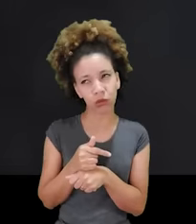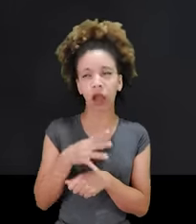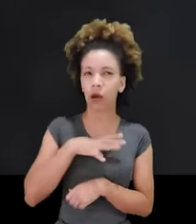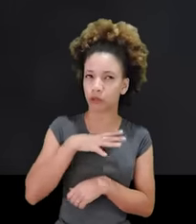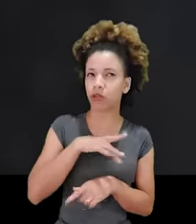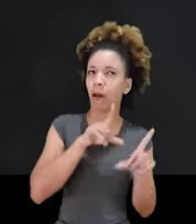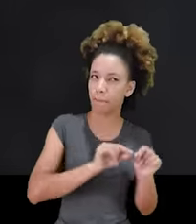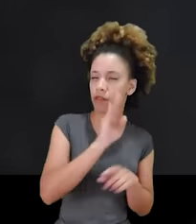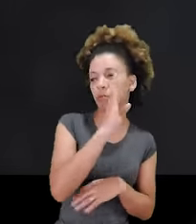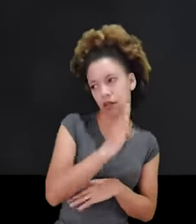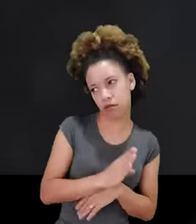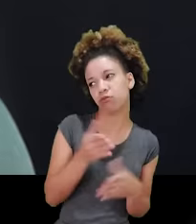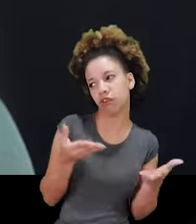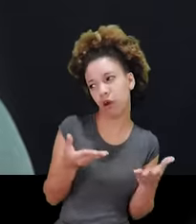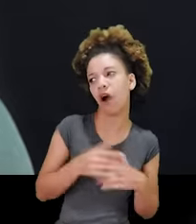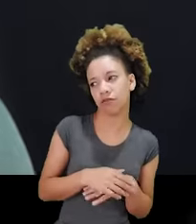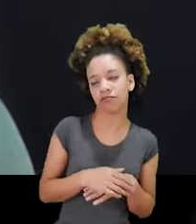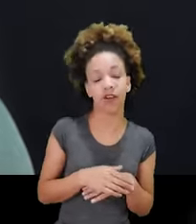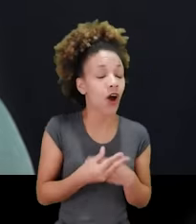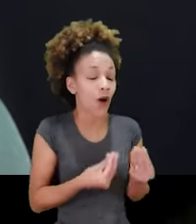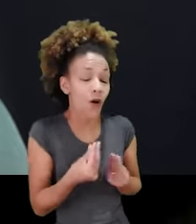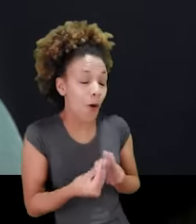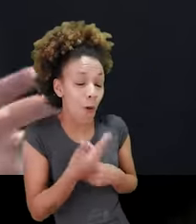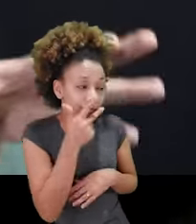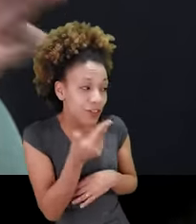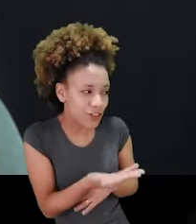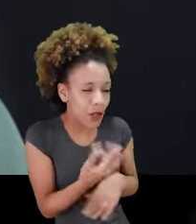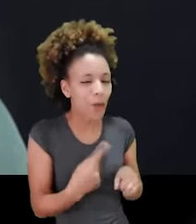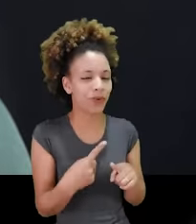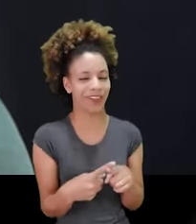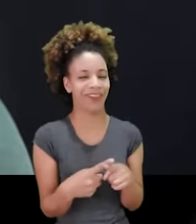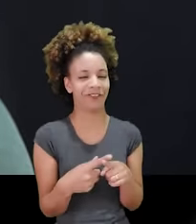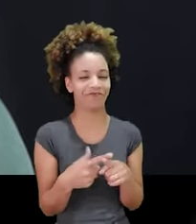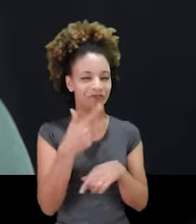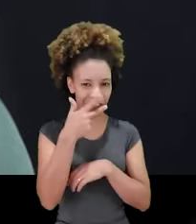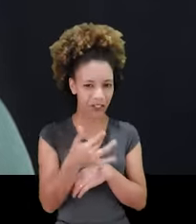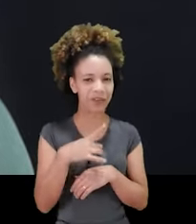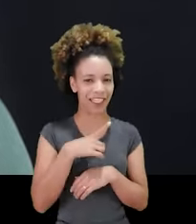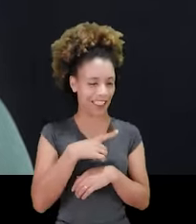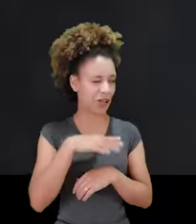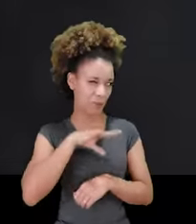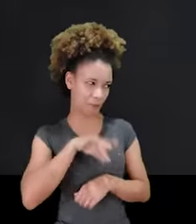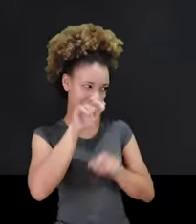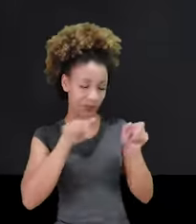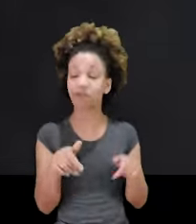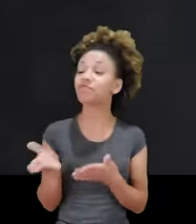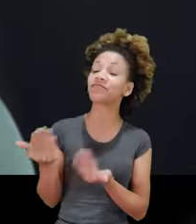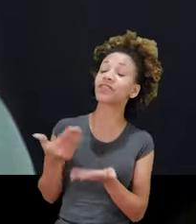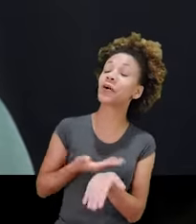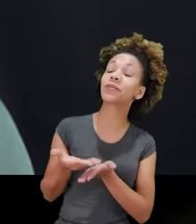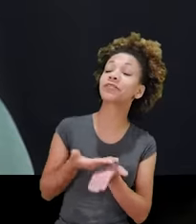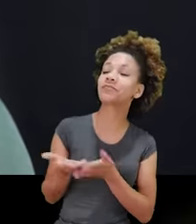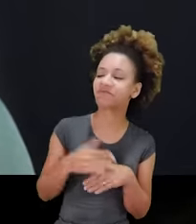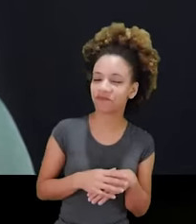Portugal era menos brasileiro do que agora. Como é que vocês estão achando isso? Porque assim, as pessoas... Eu vou falar uns achismos que a gente tem sobre vocês. Dá-lhe, chuta. Vamos lá.